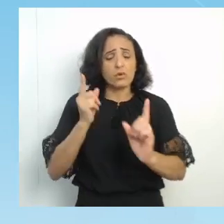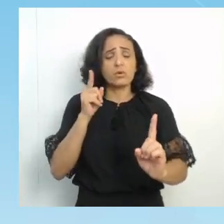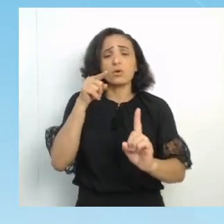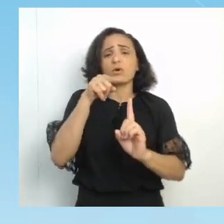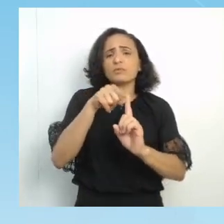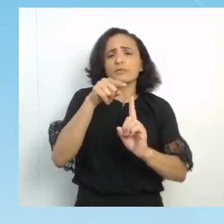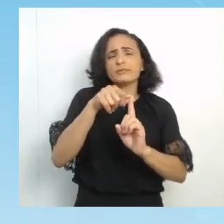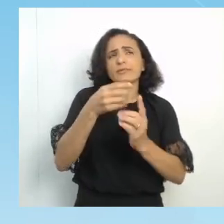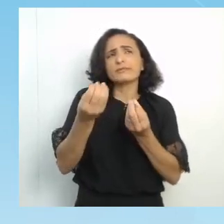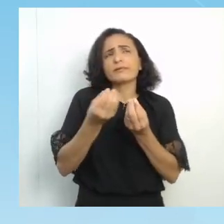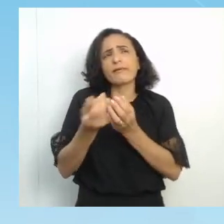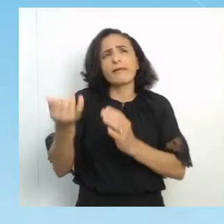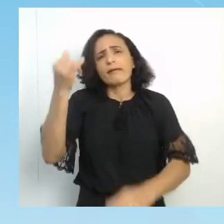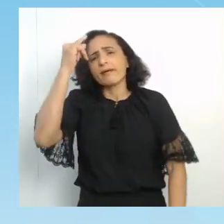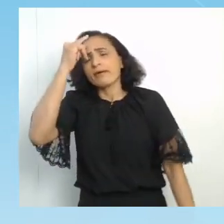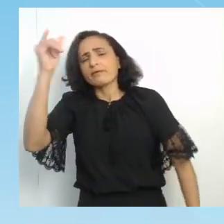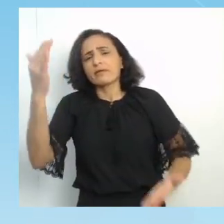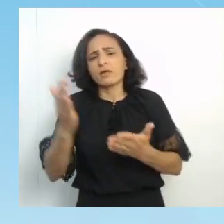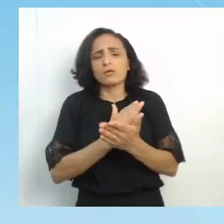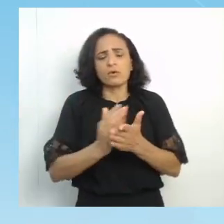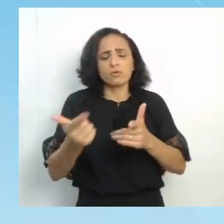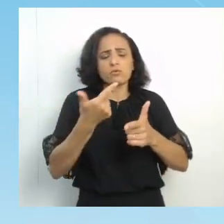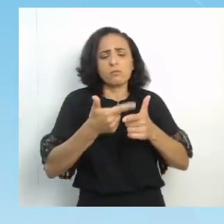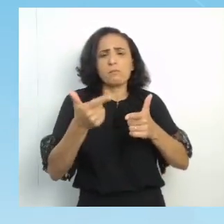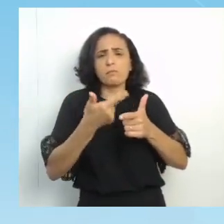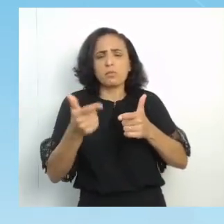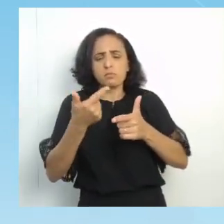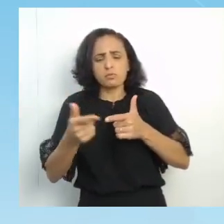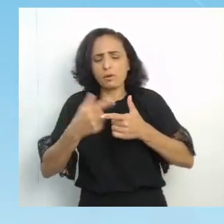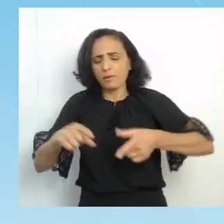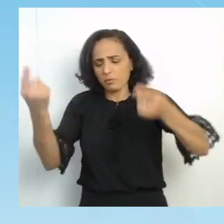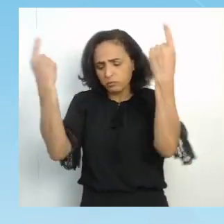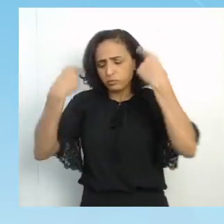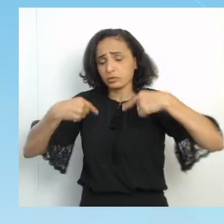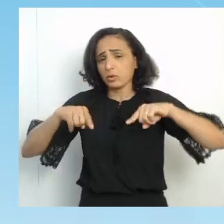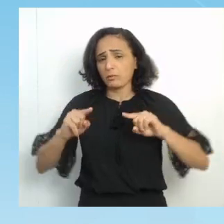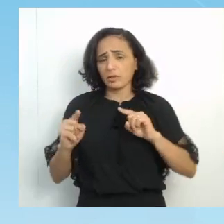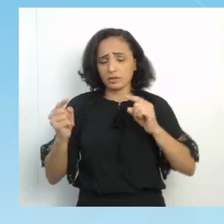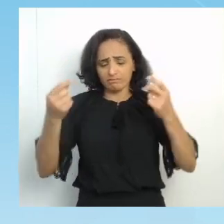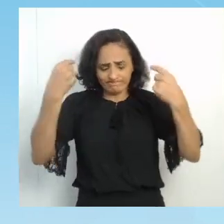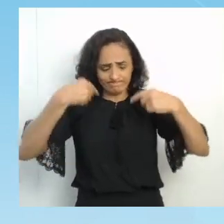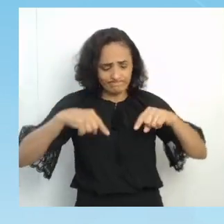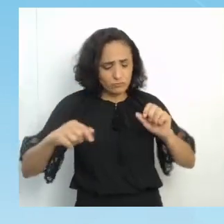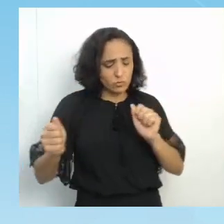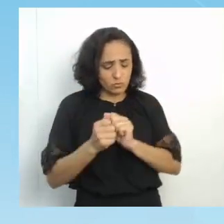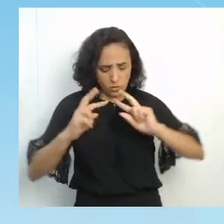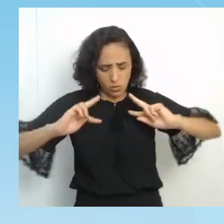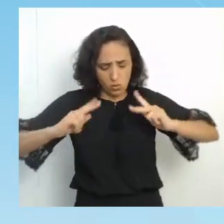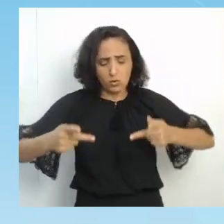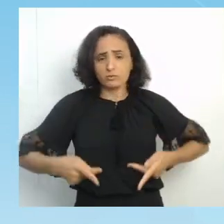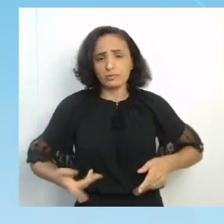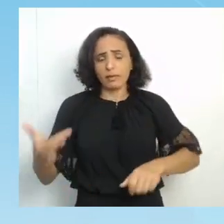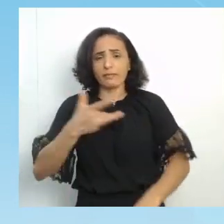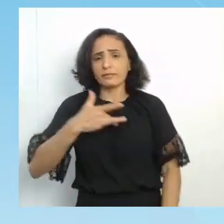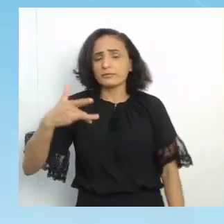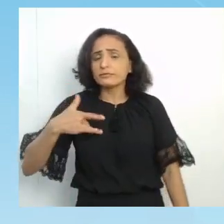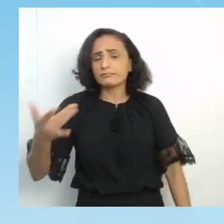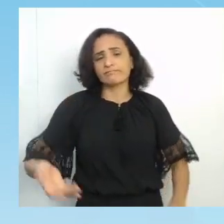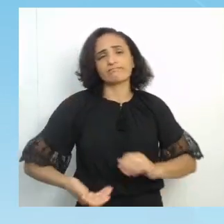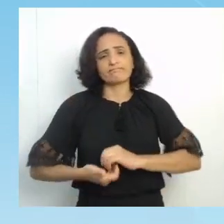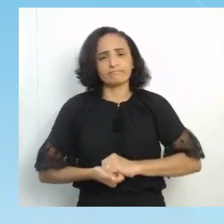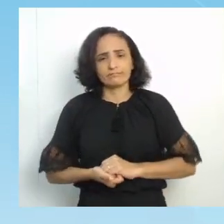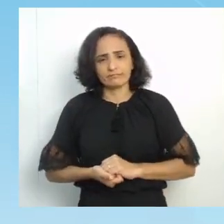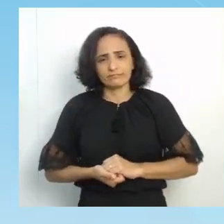ali efeitos indesejados e potencialmente danosos à sua saúde.